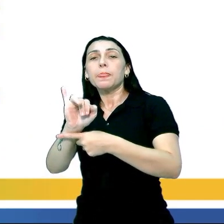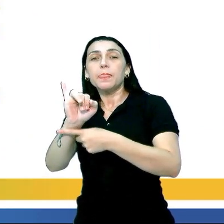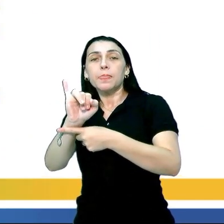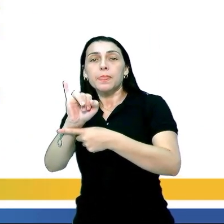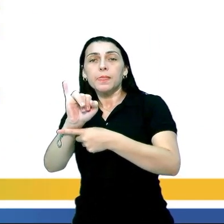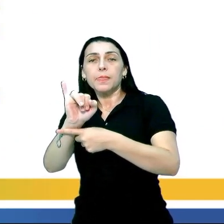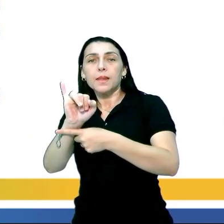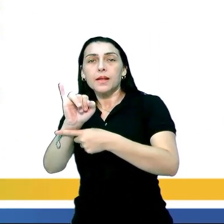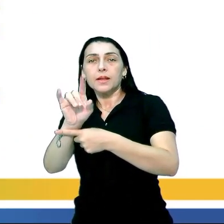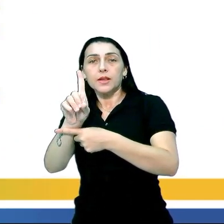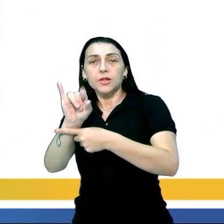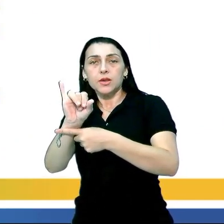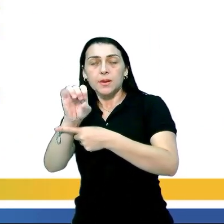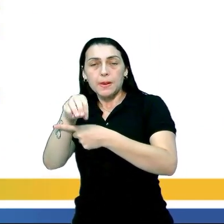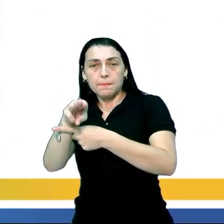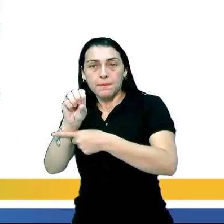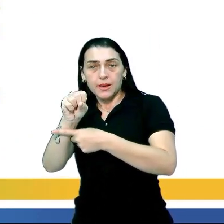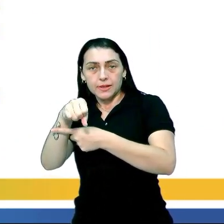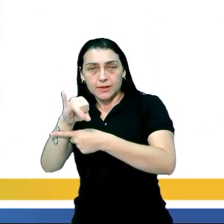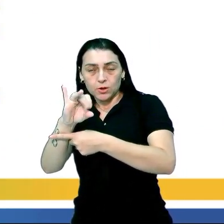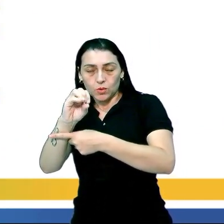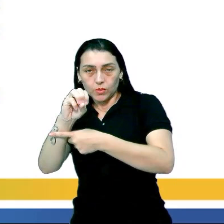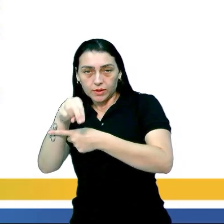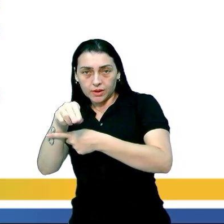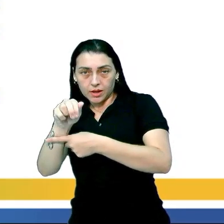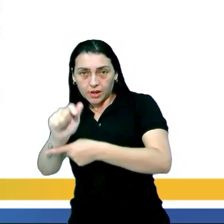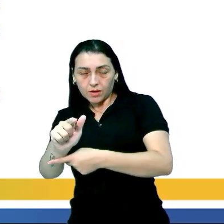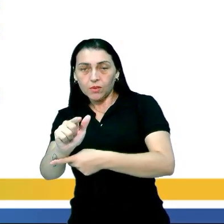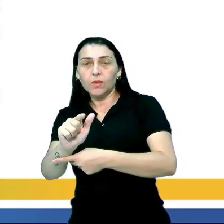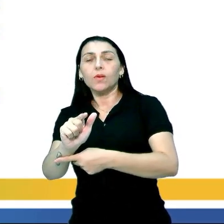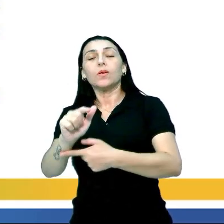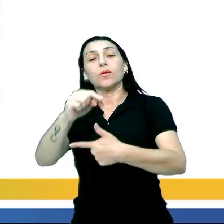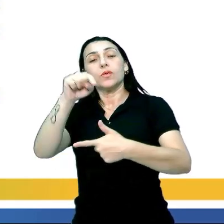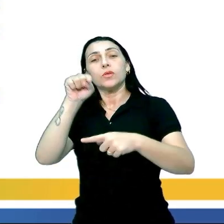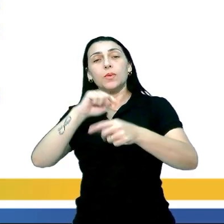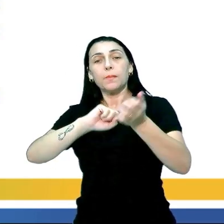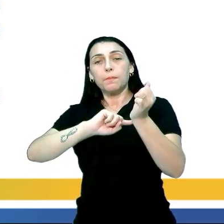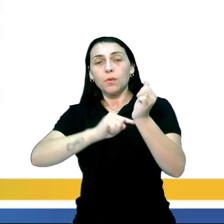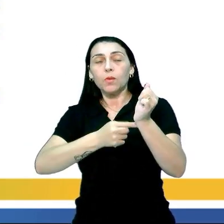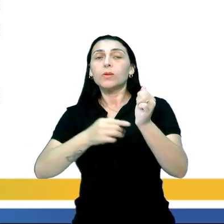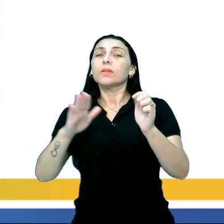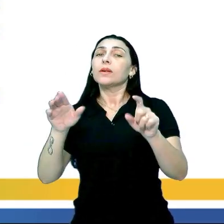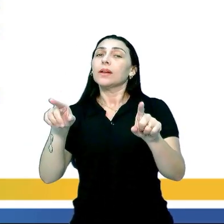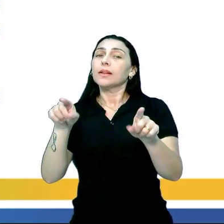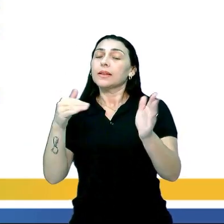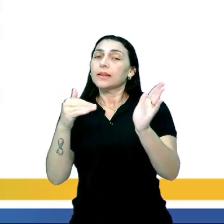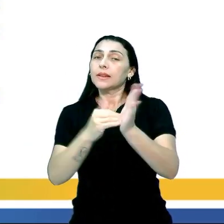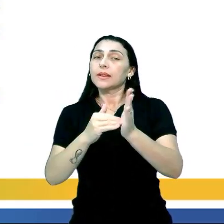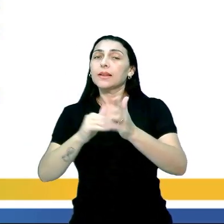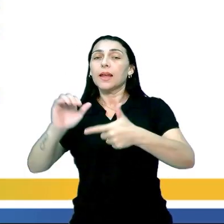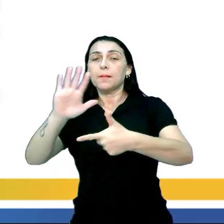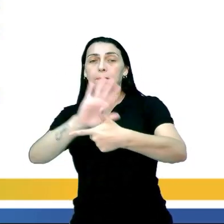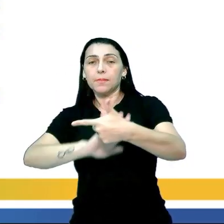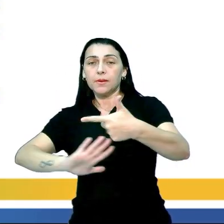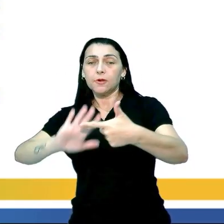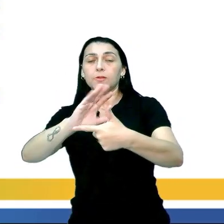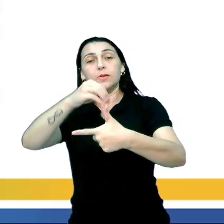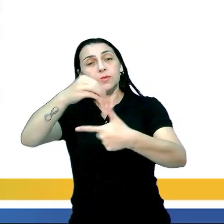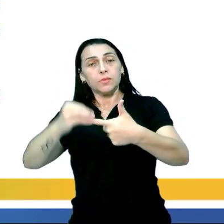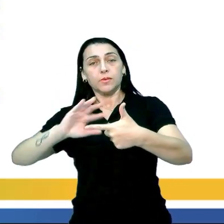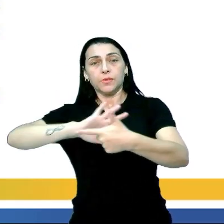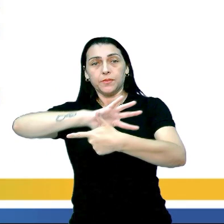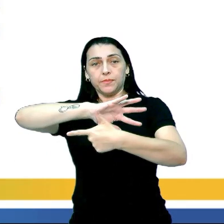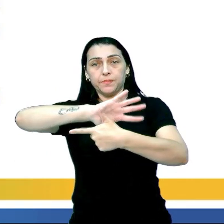tridimensionais, ok? Então, de ponto até plano, nós temos geometria plana. Quando há